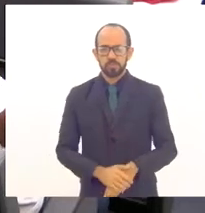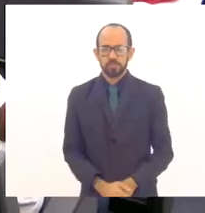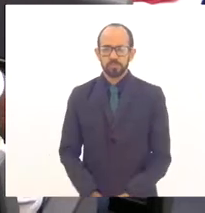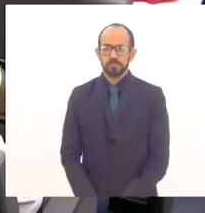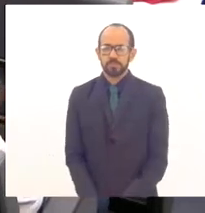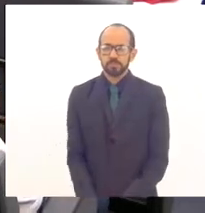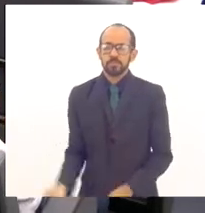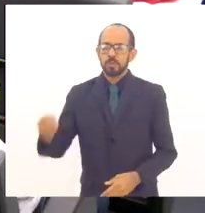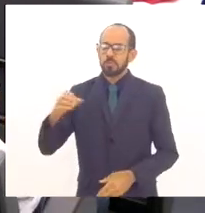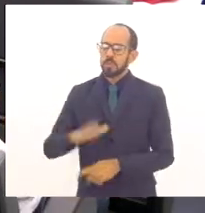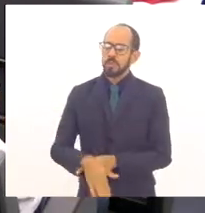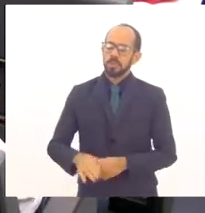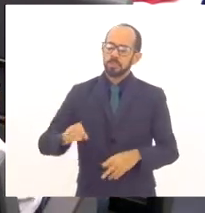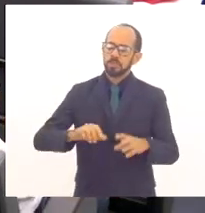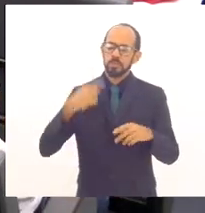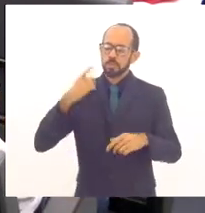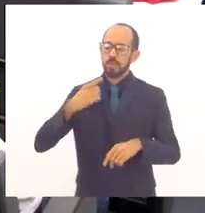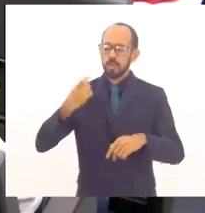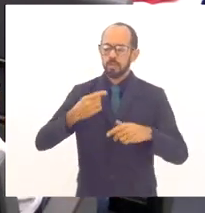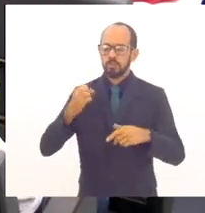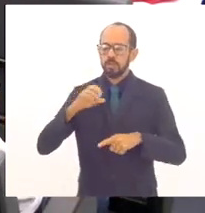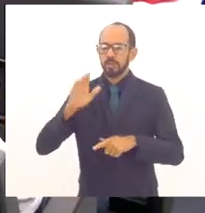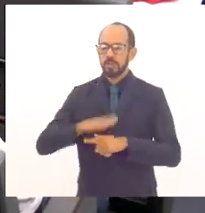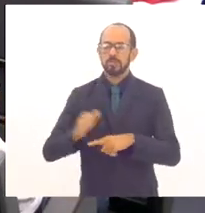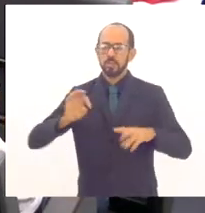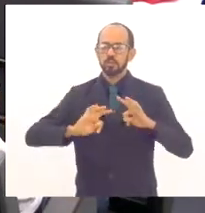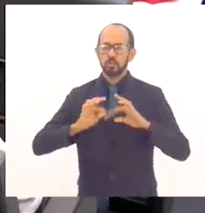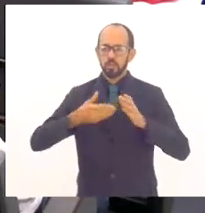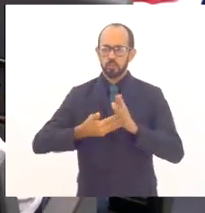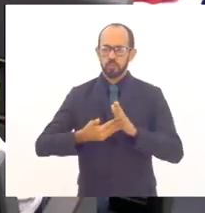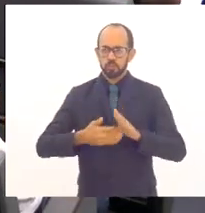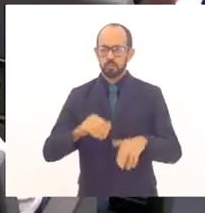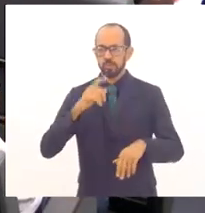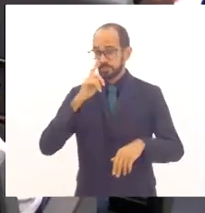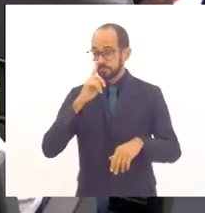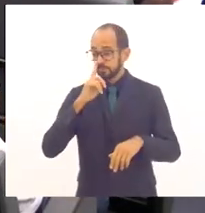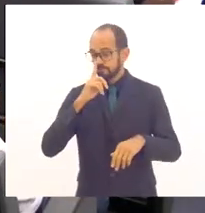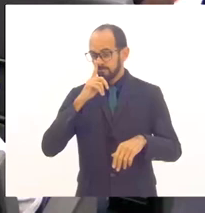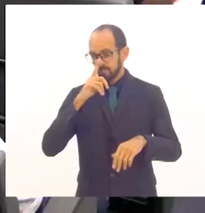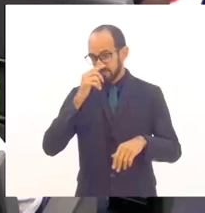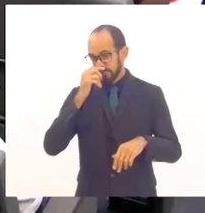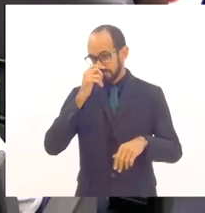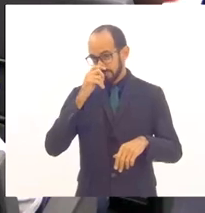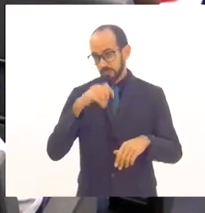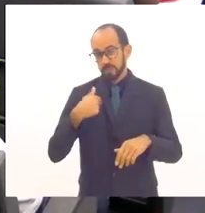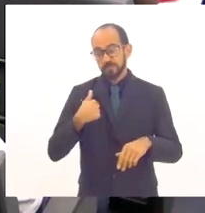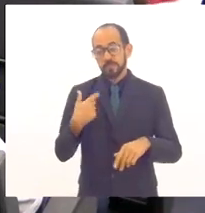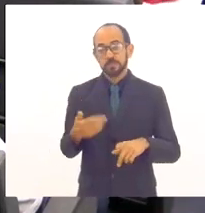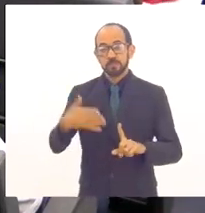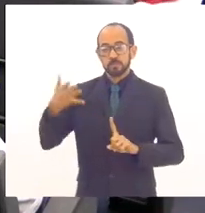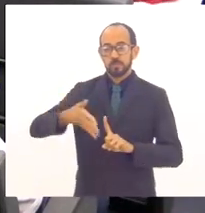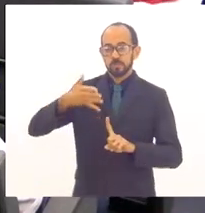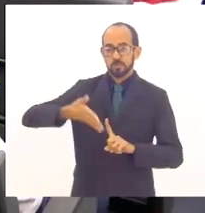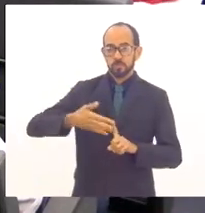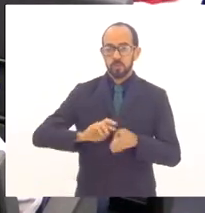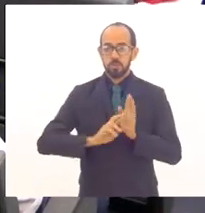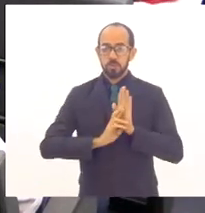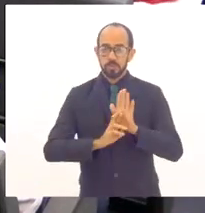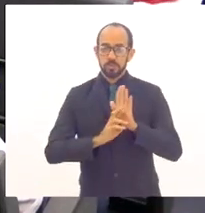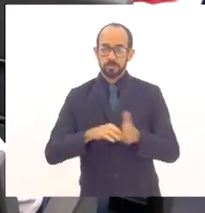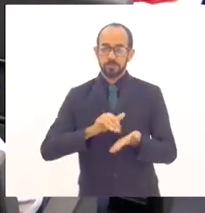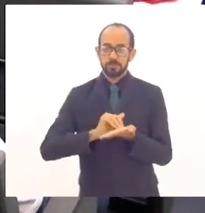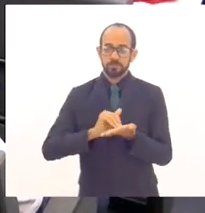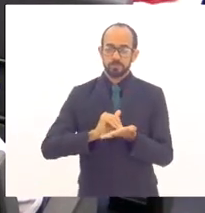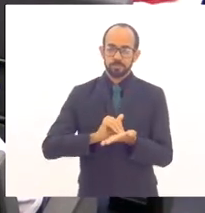Boa tarde, deputado. Boa tarde a todos. Boa tarde a todas. Eu venho aqui falar em nome da Secretaria de Estado de Cultura